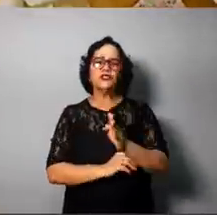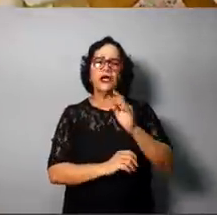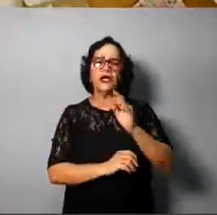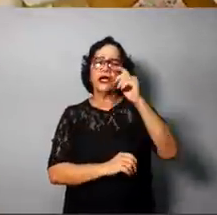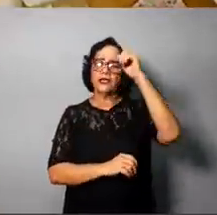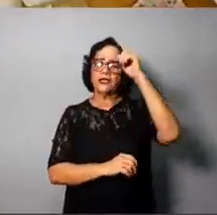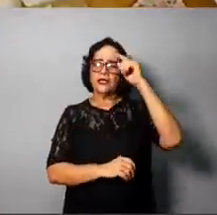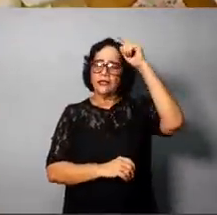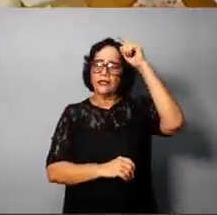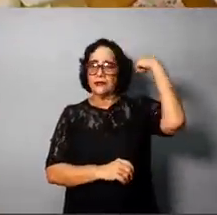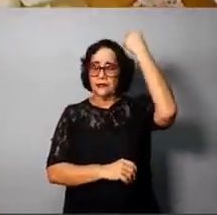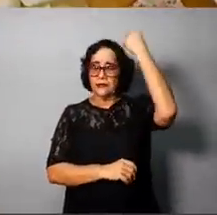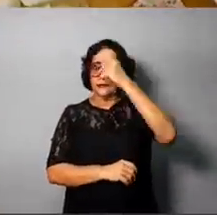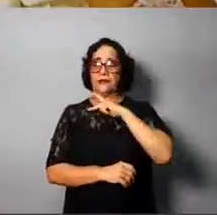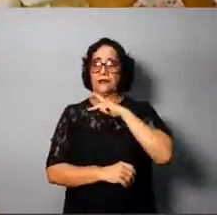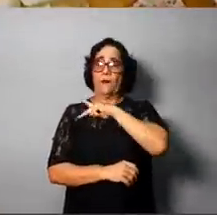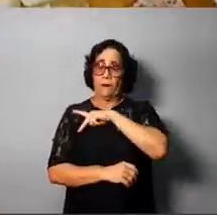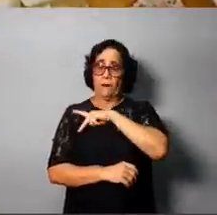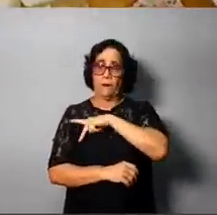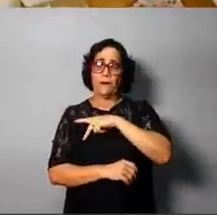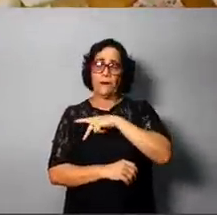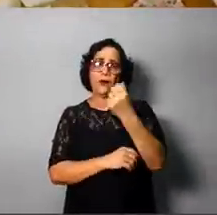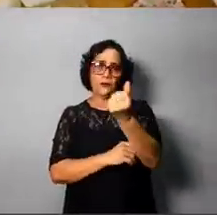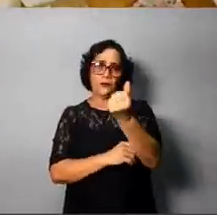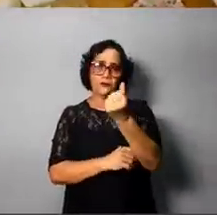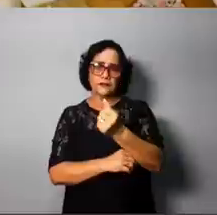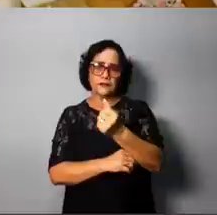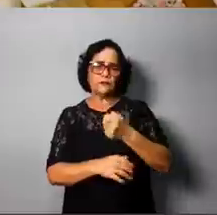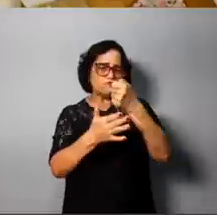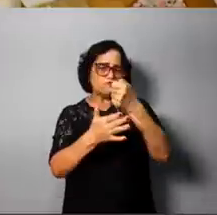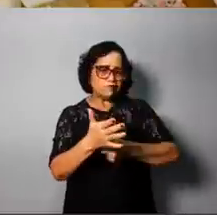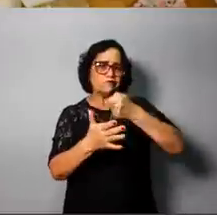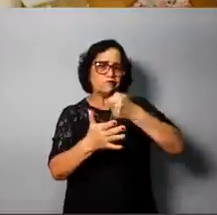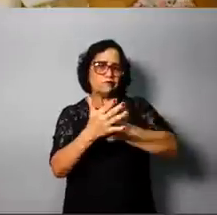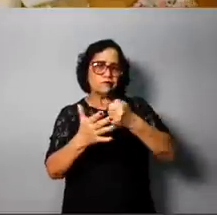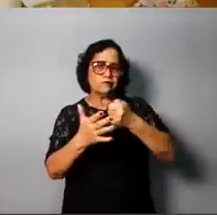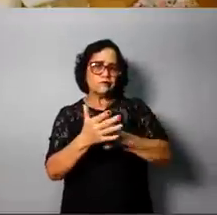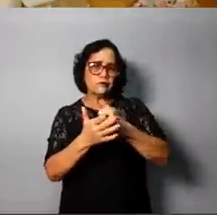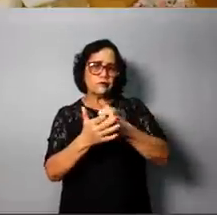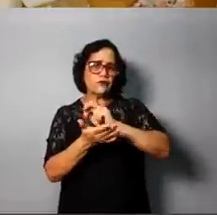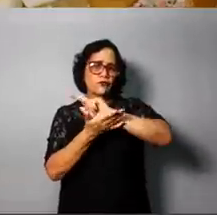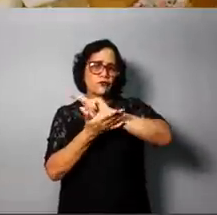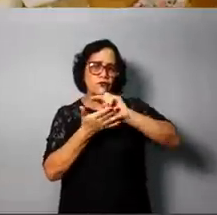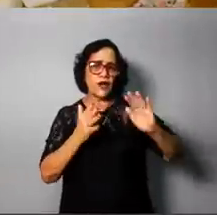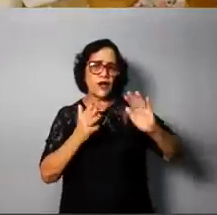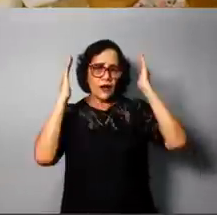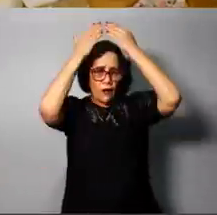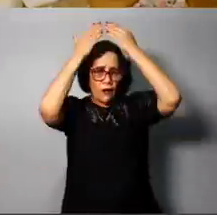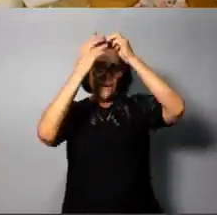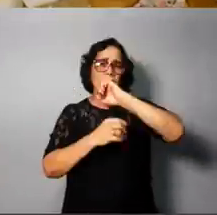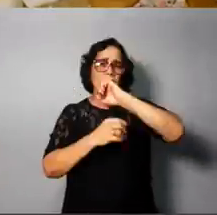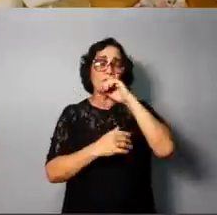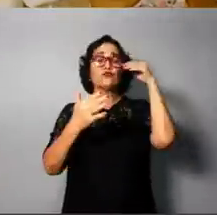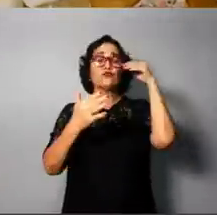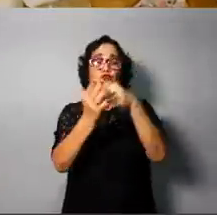São Paulo VI também insistiu, os outros papas e, por último, o Papa